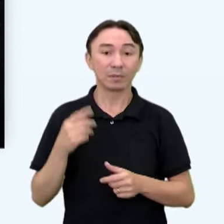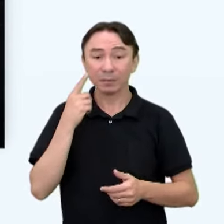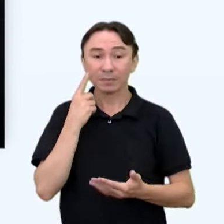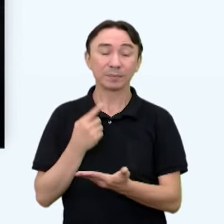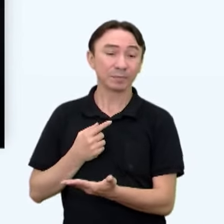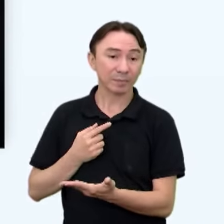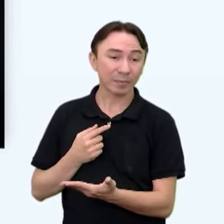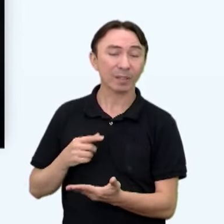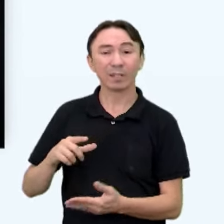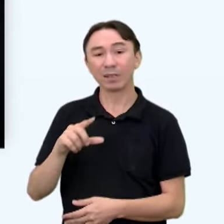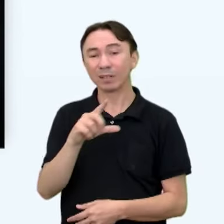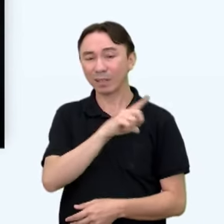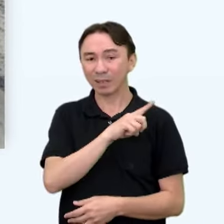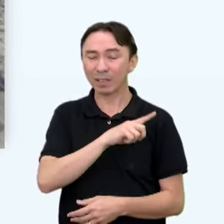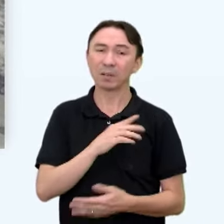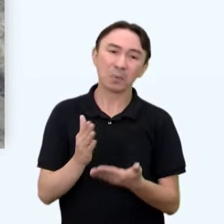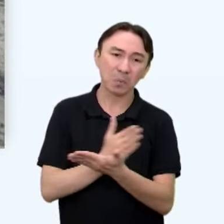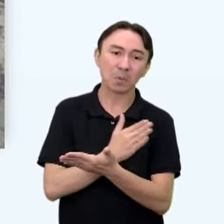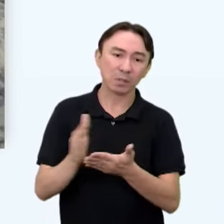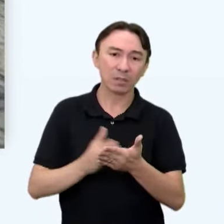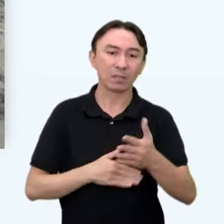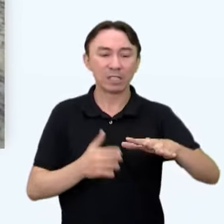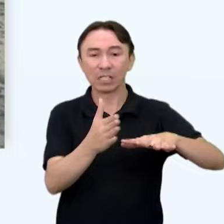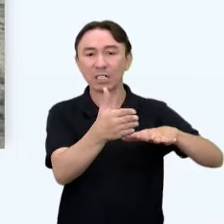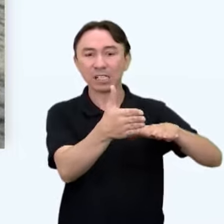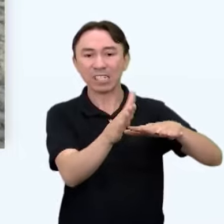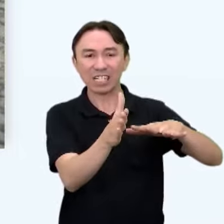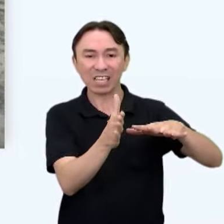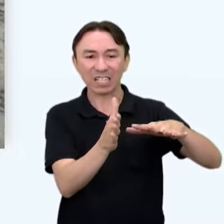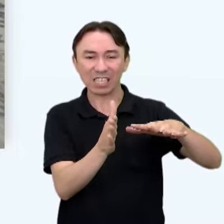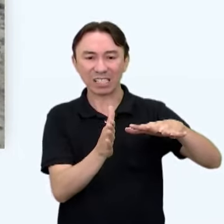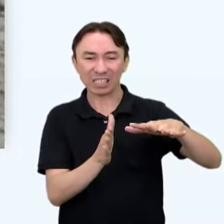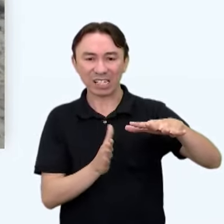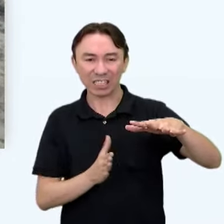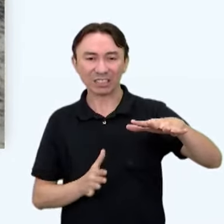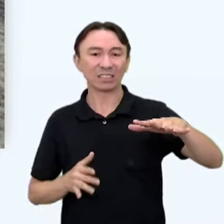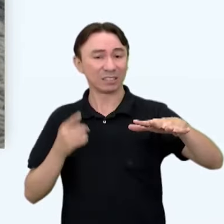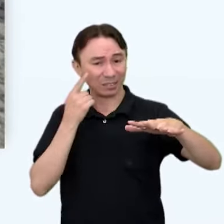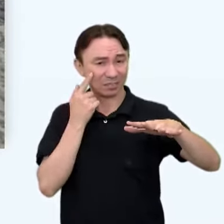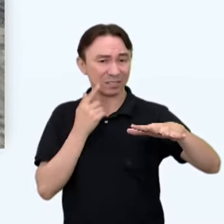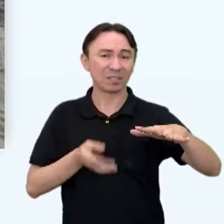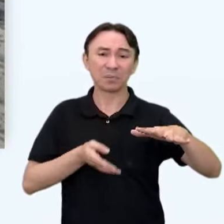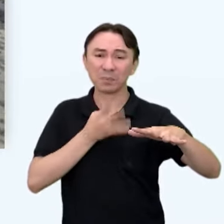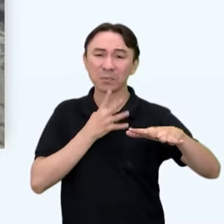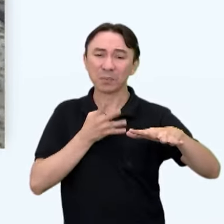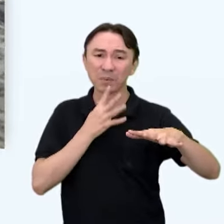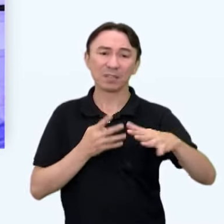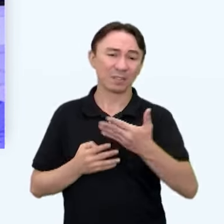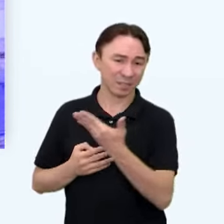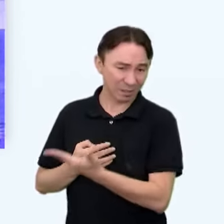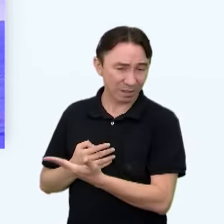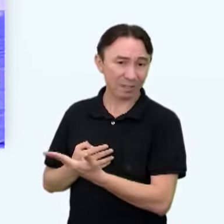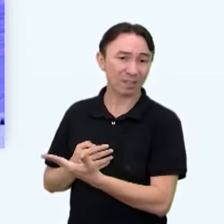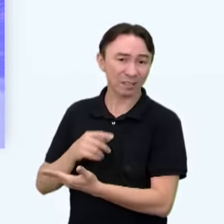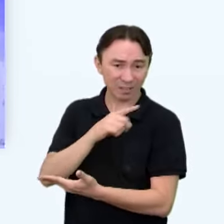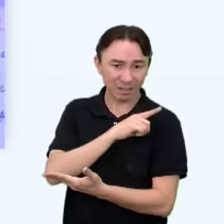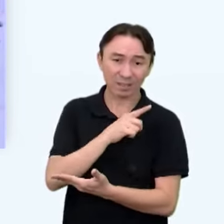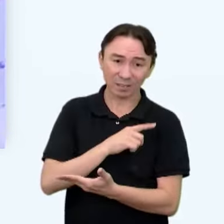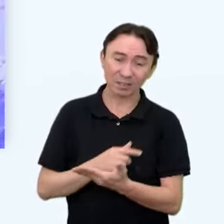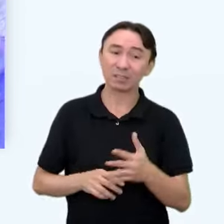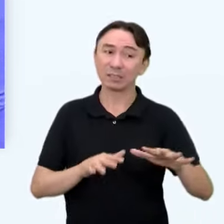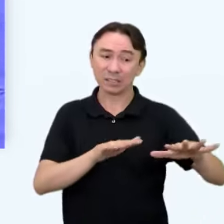falhas conhecidas. Todo mundo sabe que a falha de San Andrés é uma falha ativa e de tempos em tempos os tremores acontecem nessa falha.